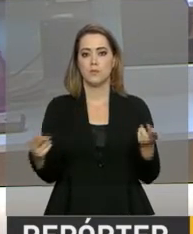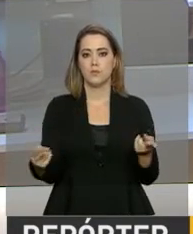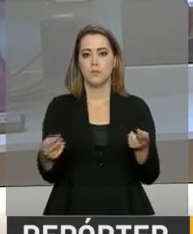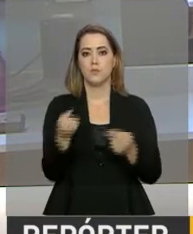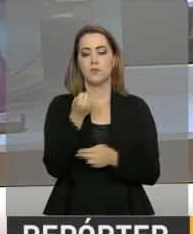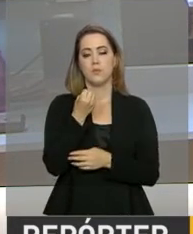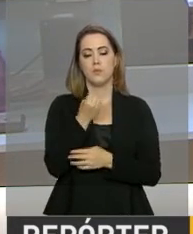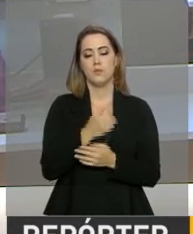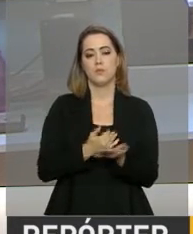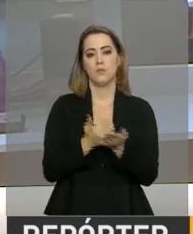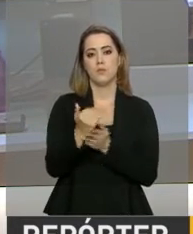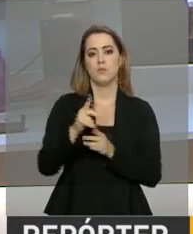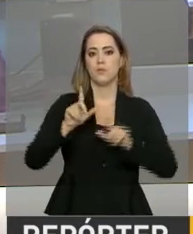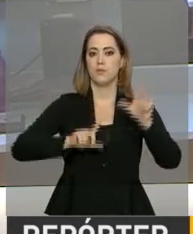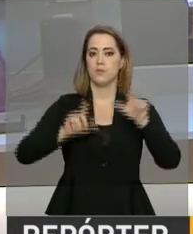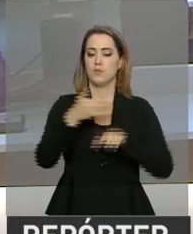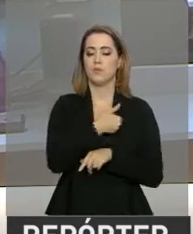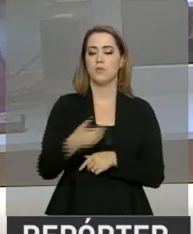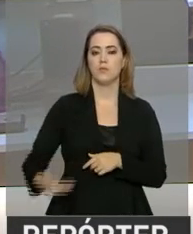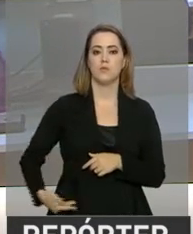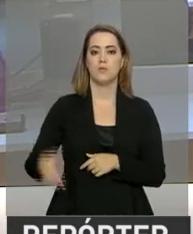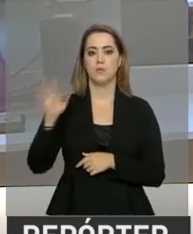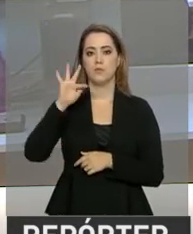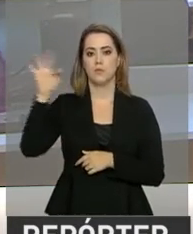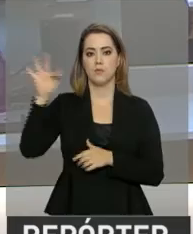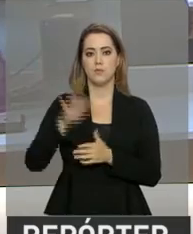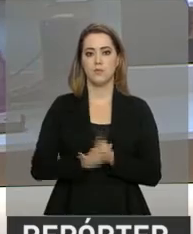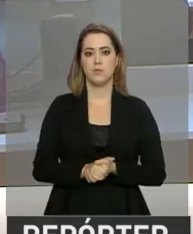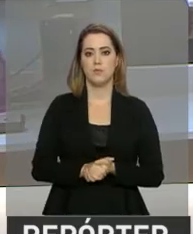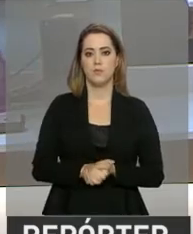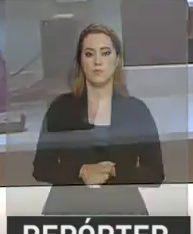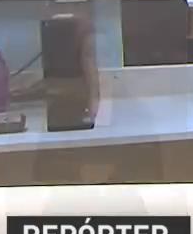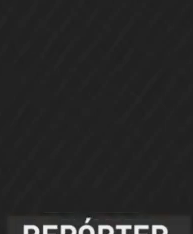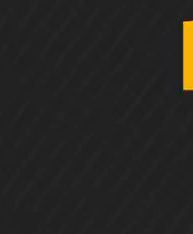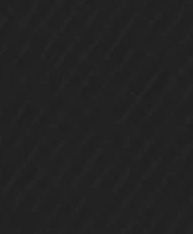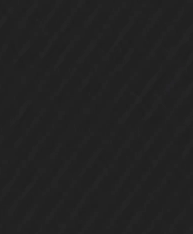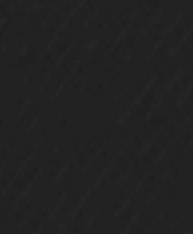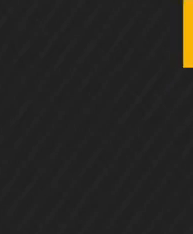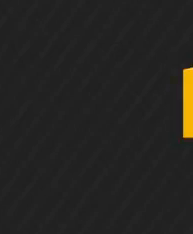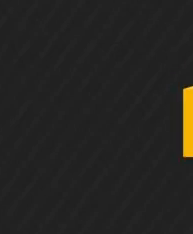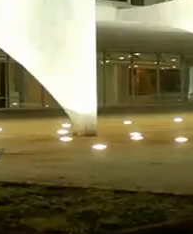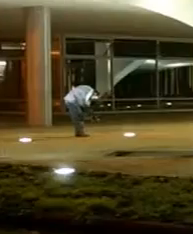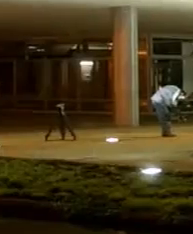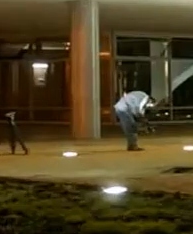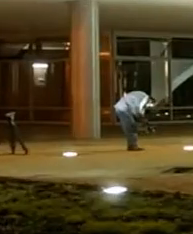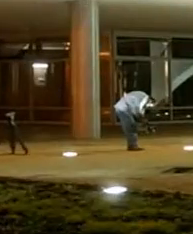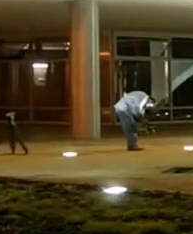sociais. Continue com a gente, NBR e a TV do Governo Federal.